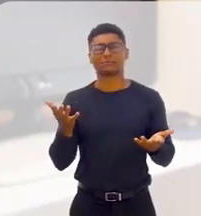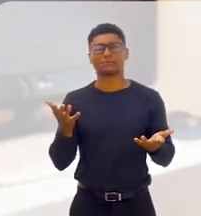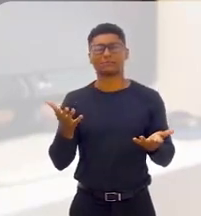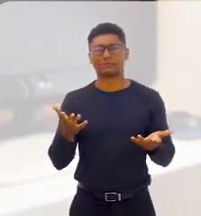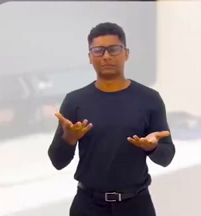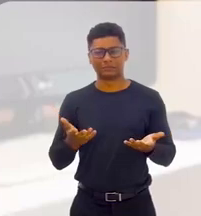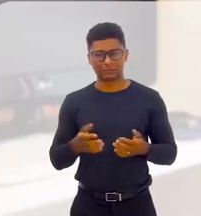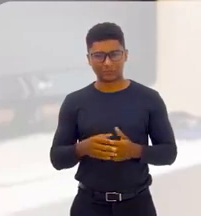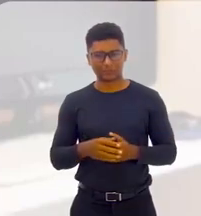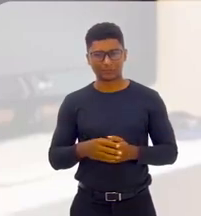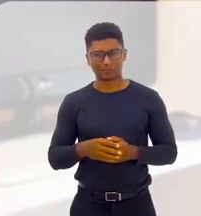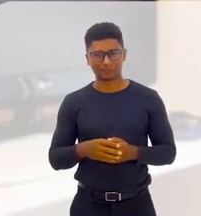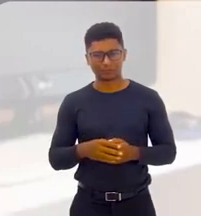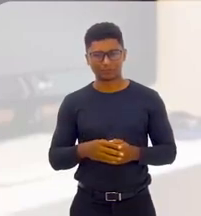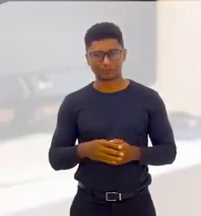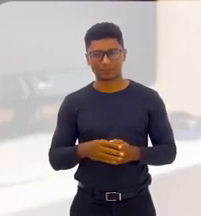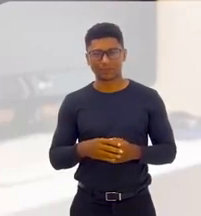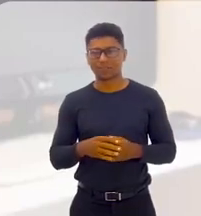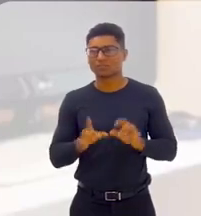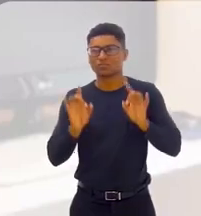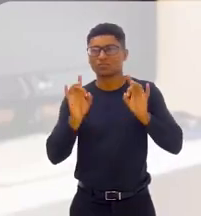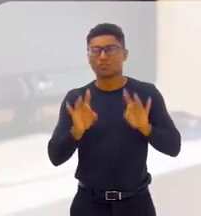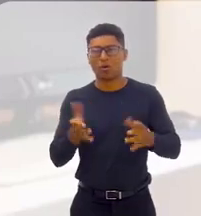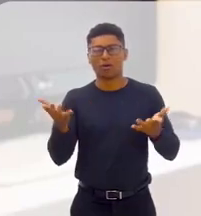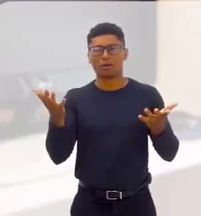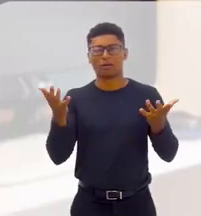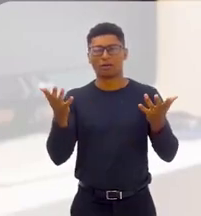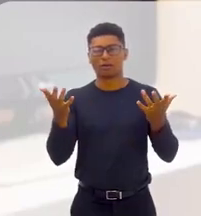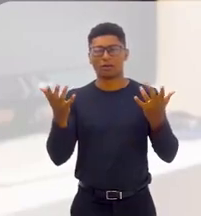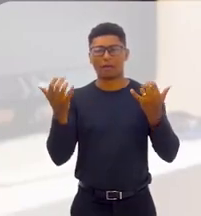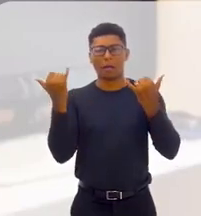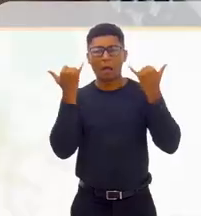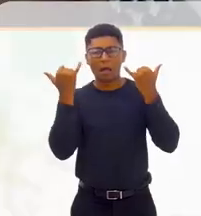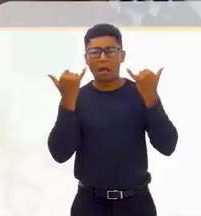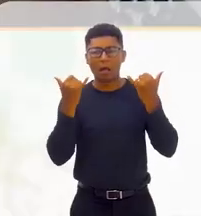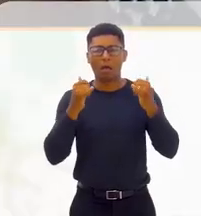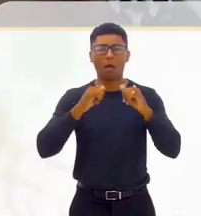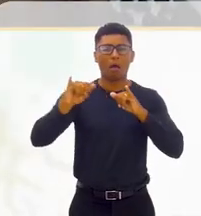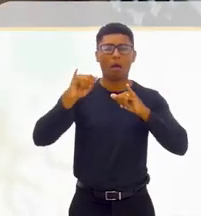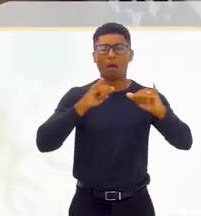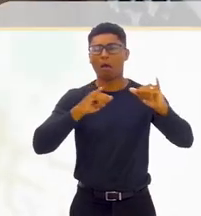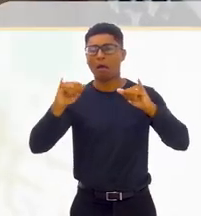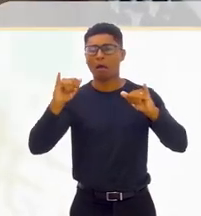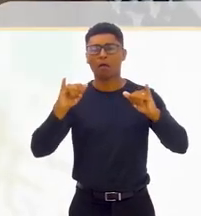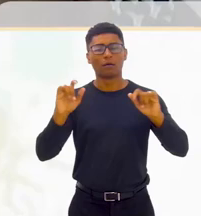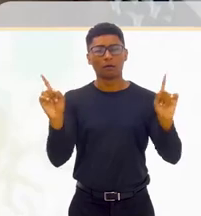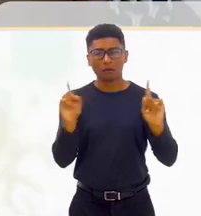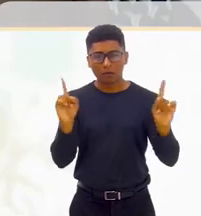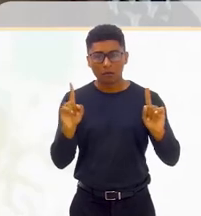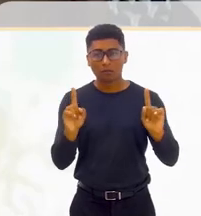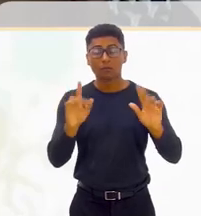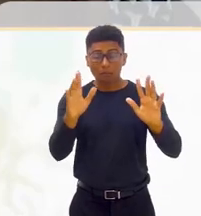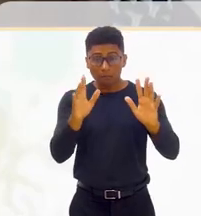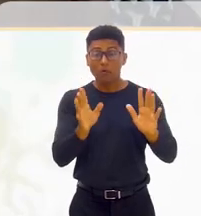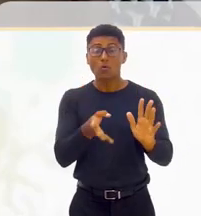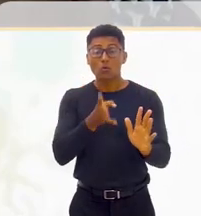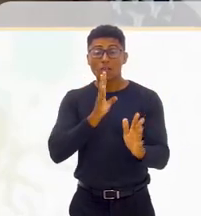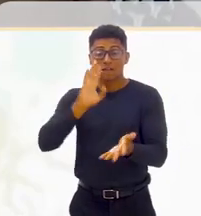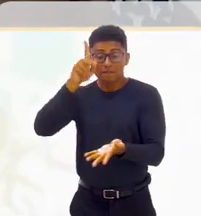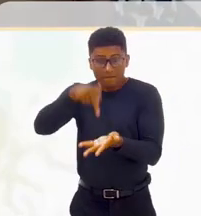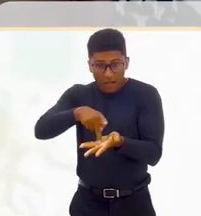Para além, além da panfletagem, que é do ah, não, é o racismo, não sei, mas vamos